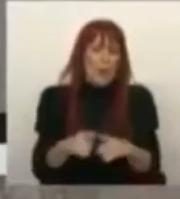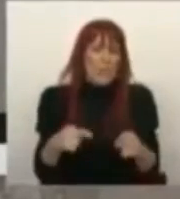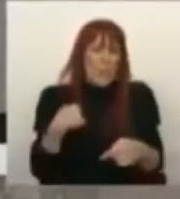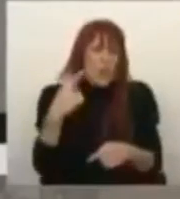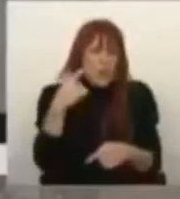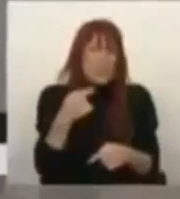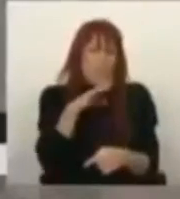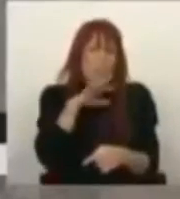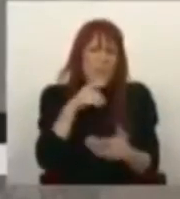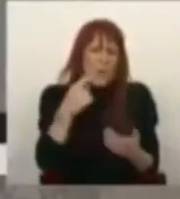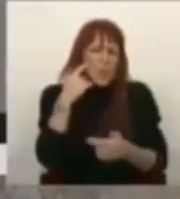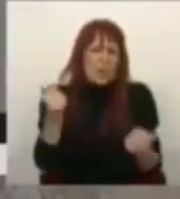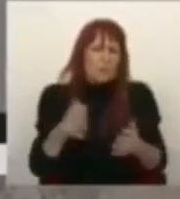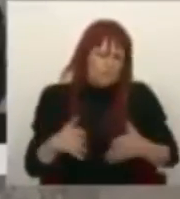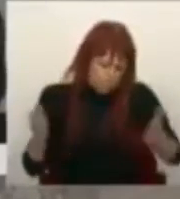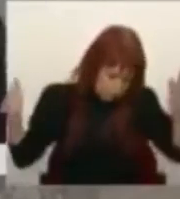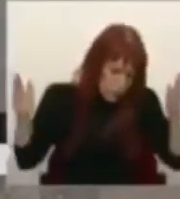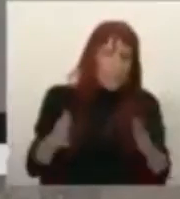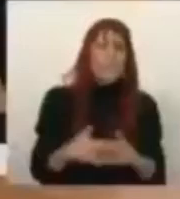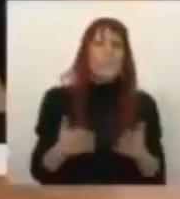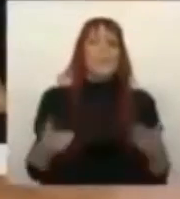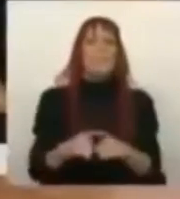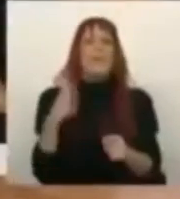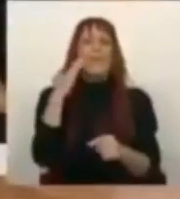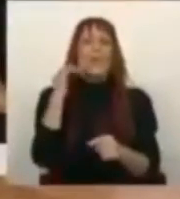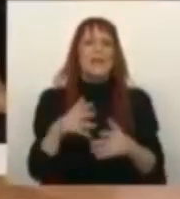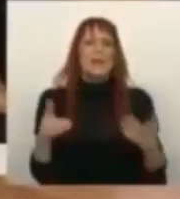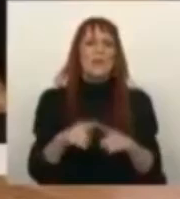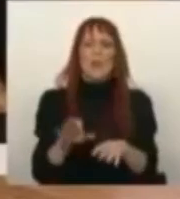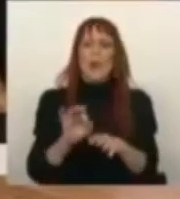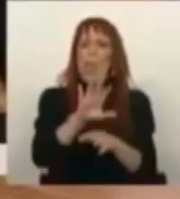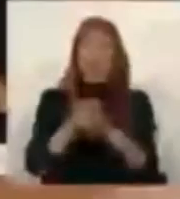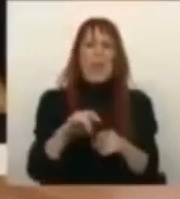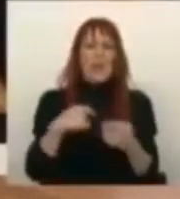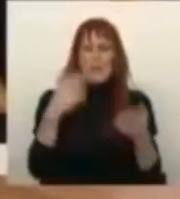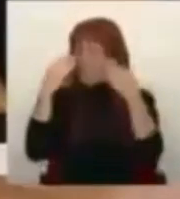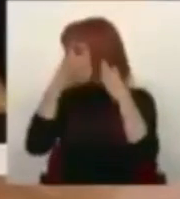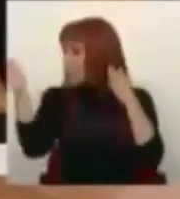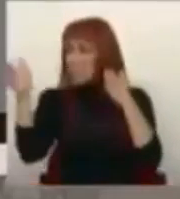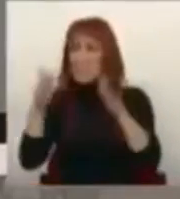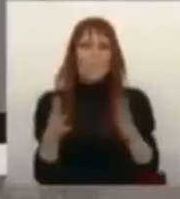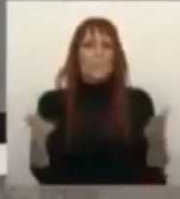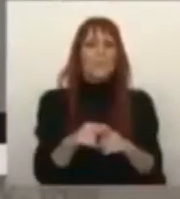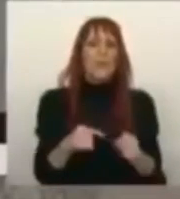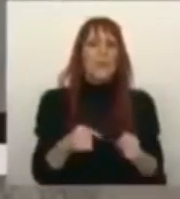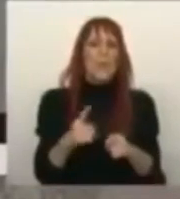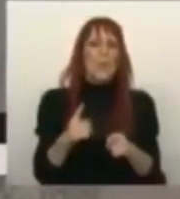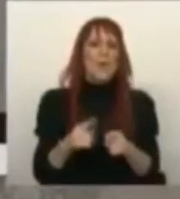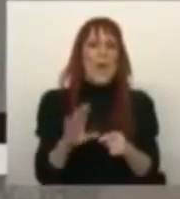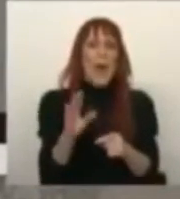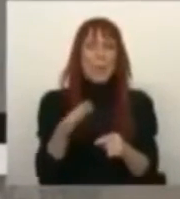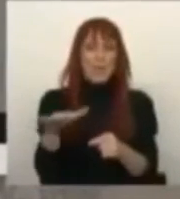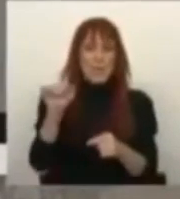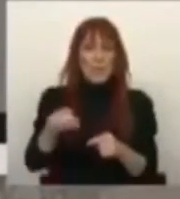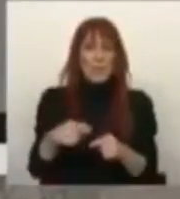por acaso conheces a minha vida obrigado nos comentários por favor né vou tentar usar para distrair um bocadinho agora também os aparecidos e até uma à